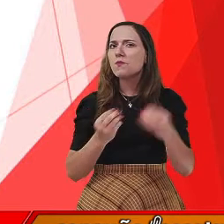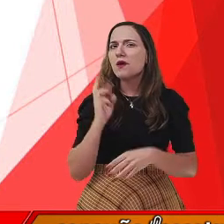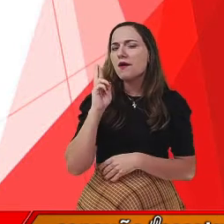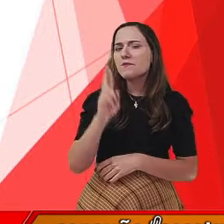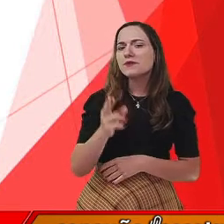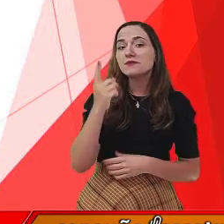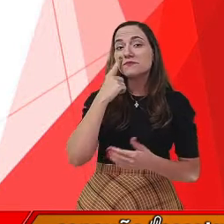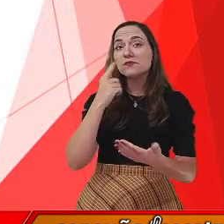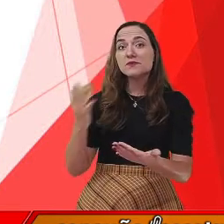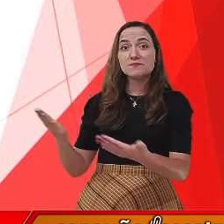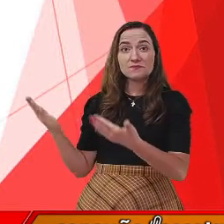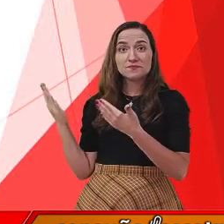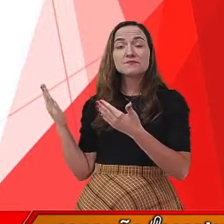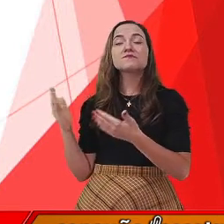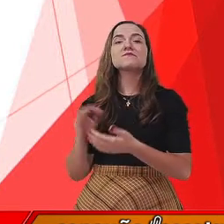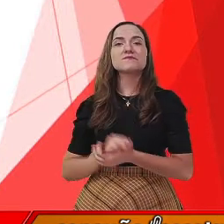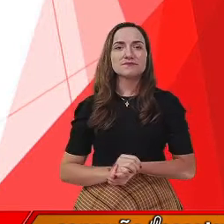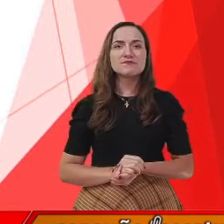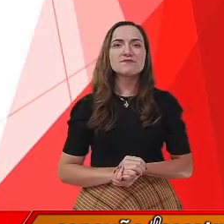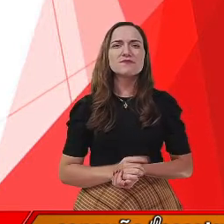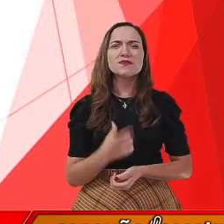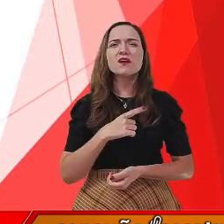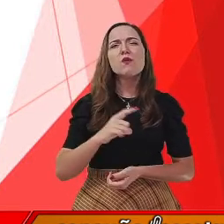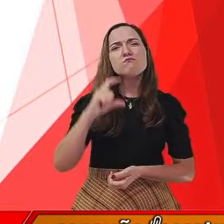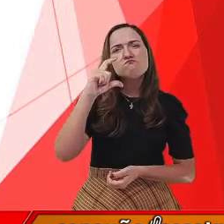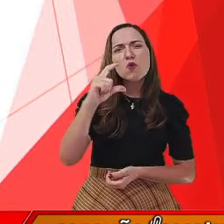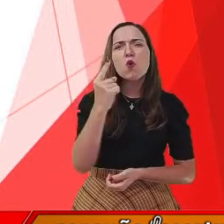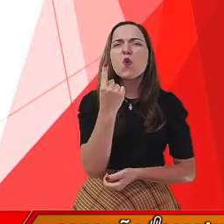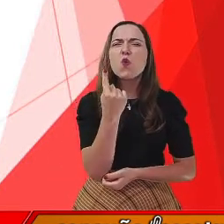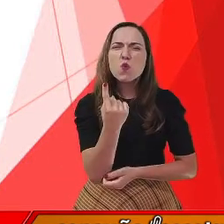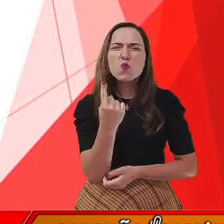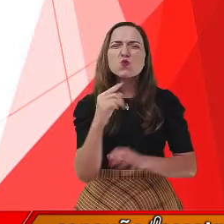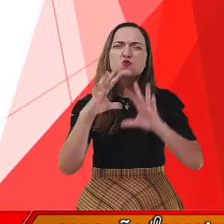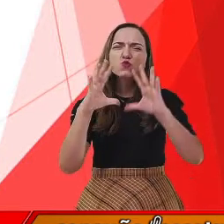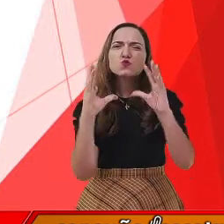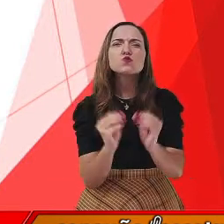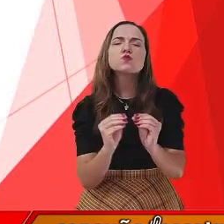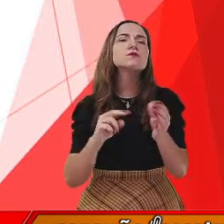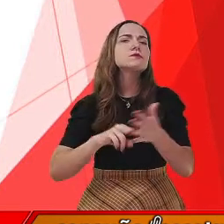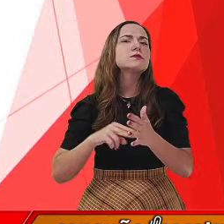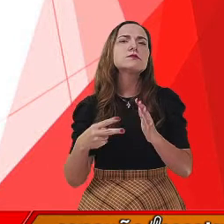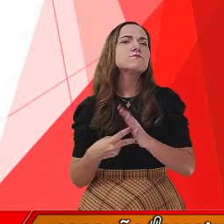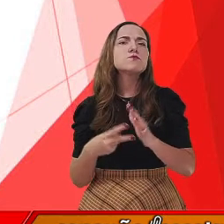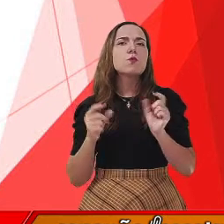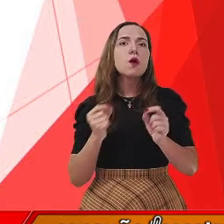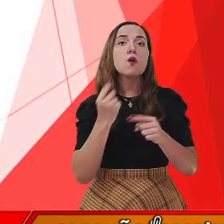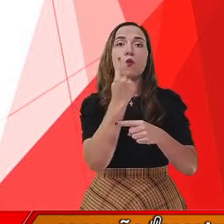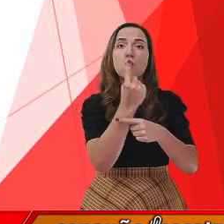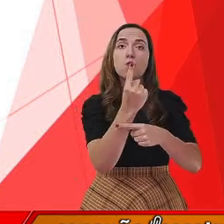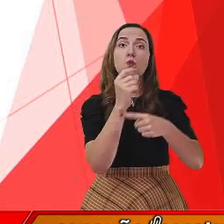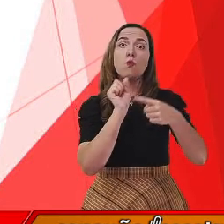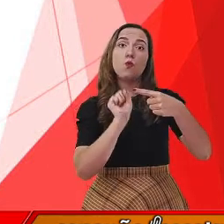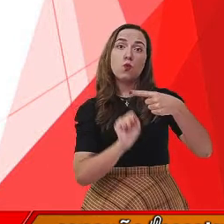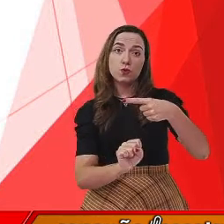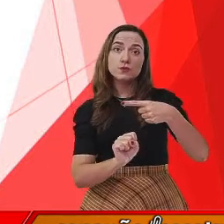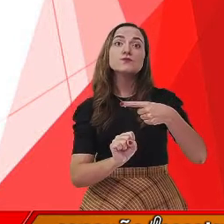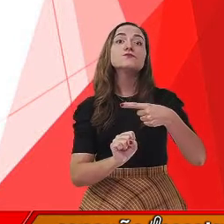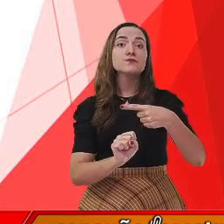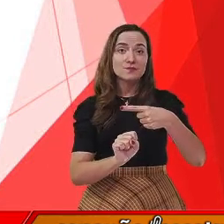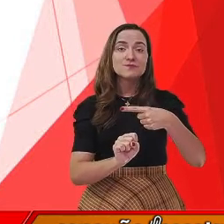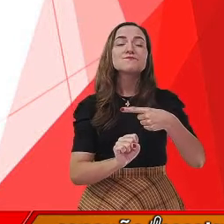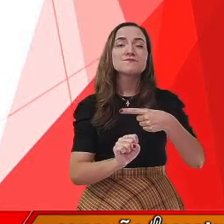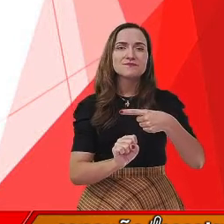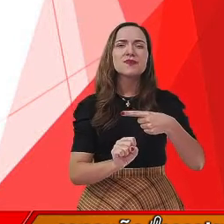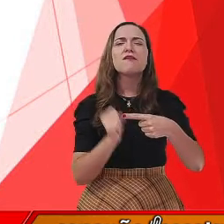que foi retirada. Essa parte corresponde a um pedaço de 8. Para escrever